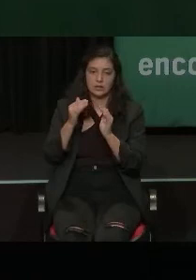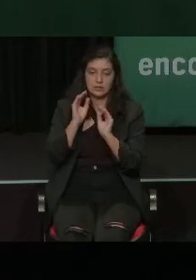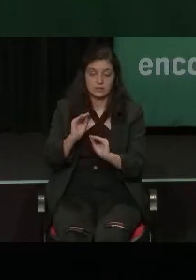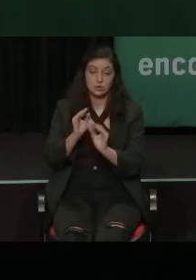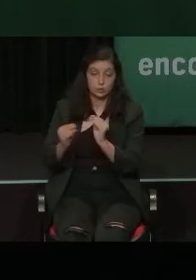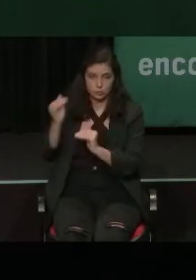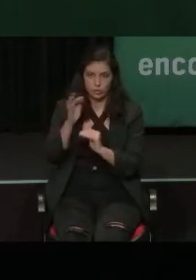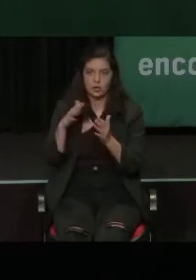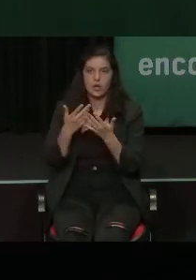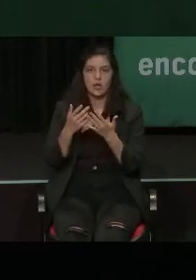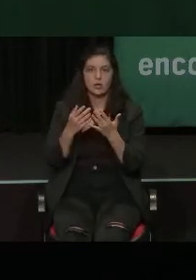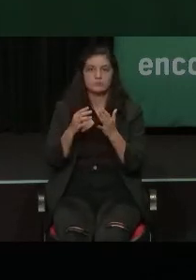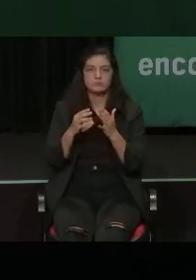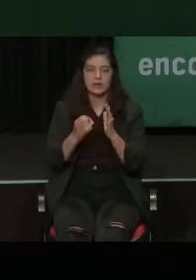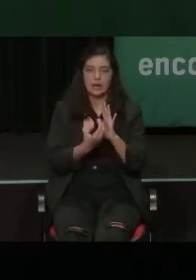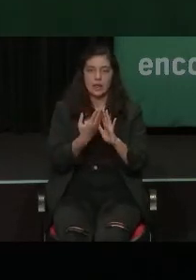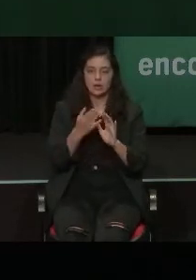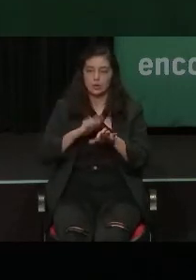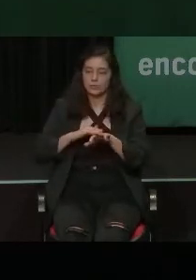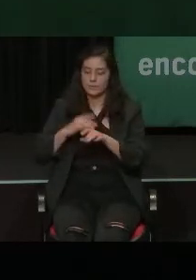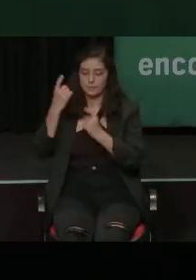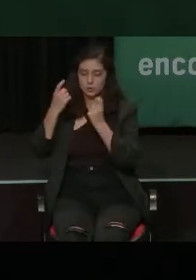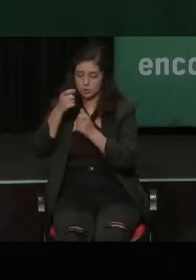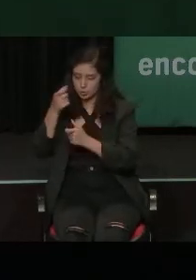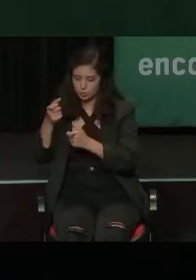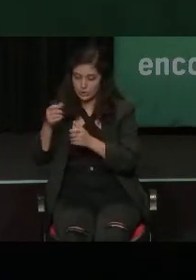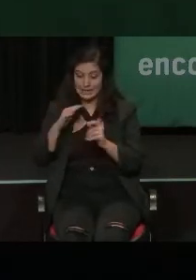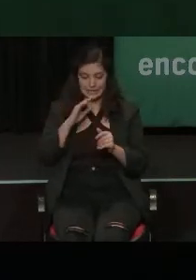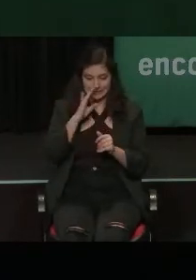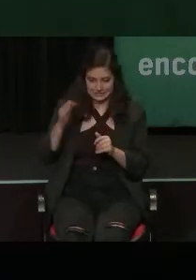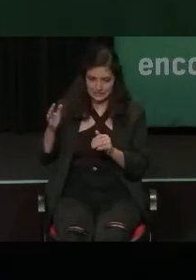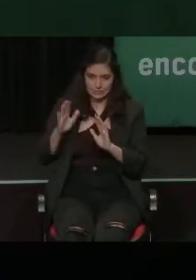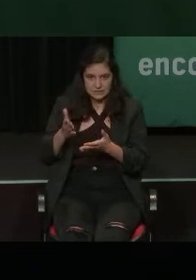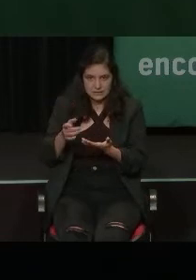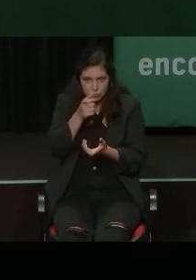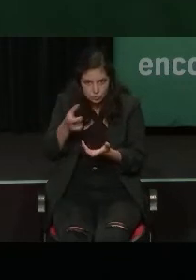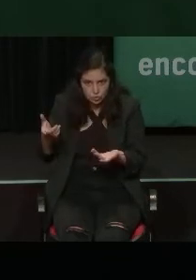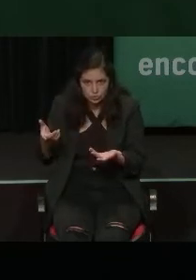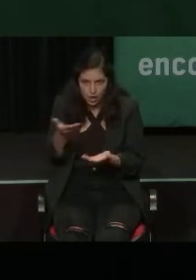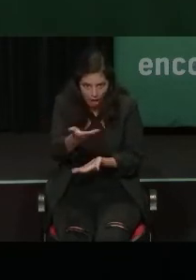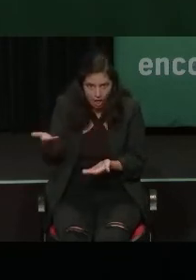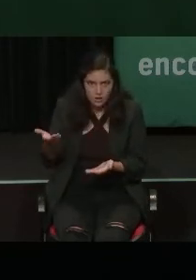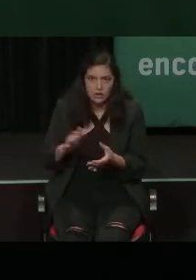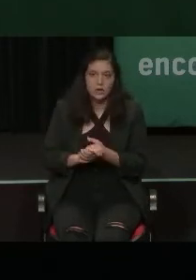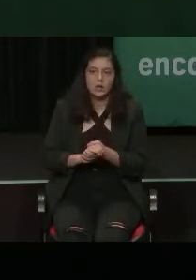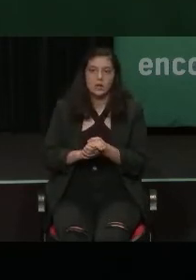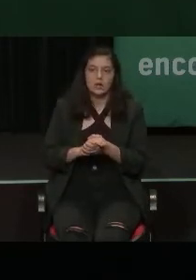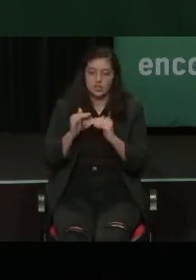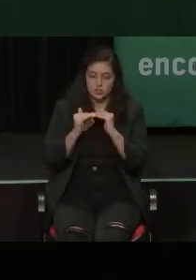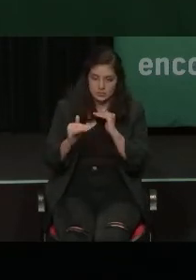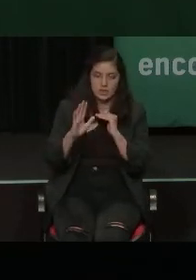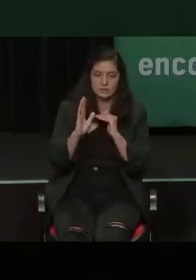pessoas, porque a ciência precisa de pessoas. A comunidade científica e académica precisa de estabilidade